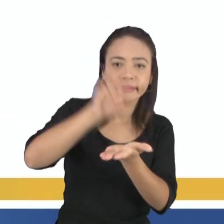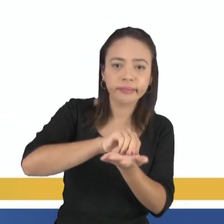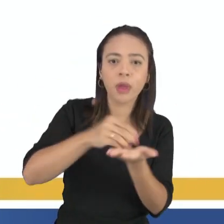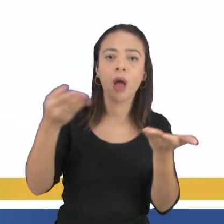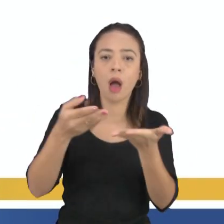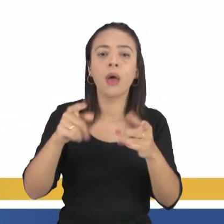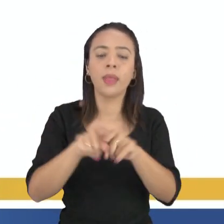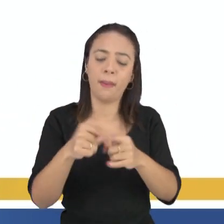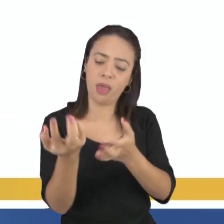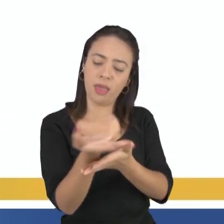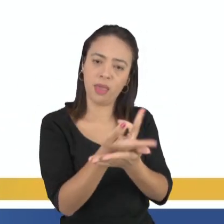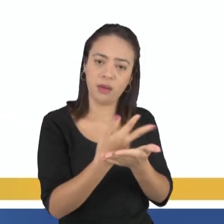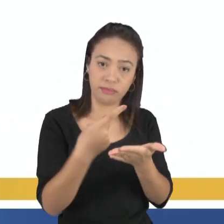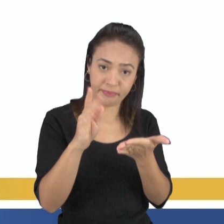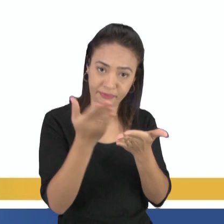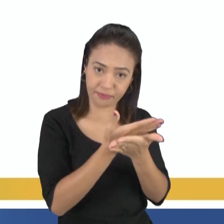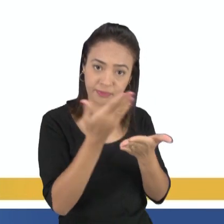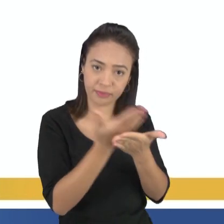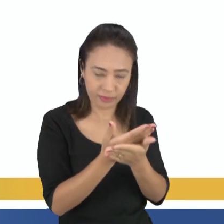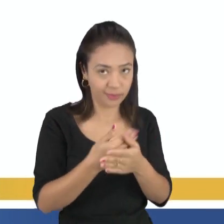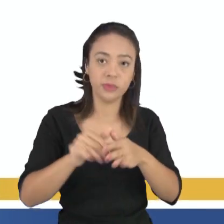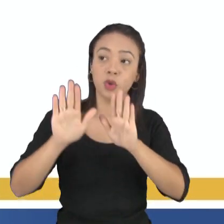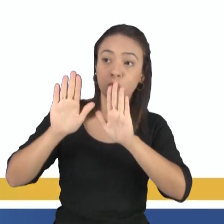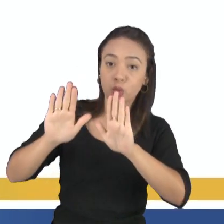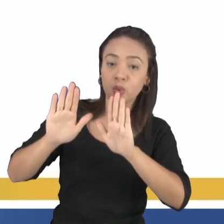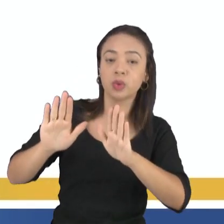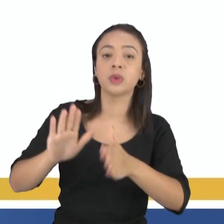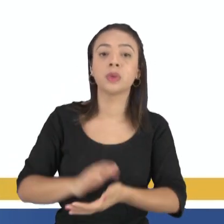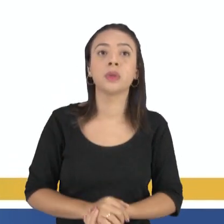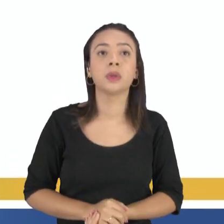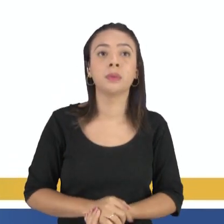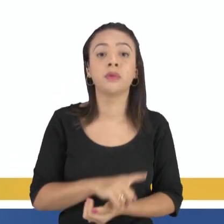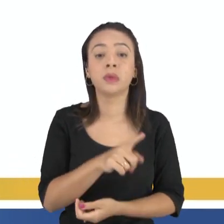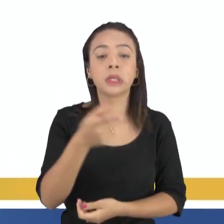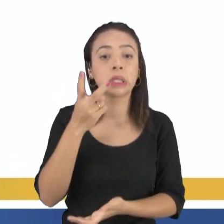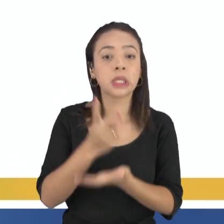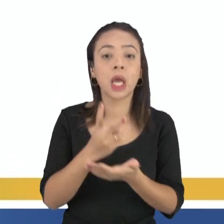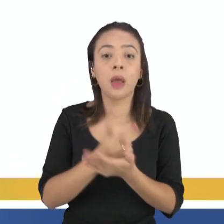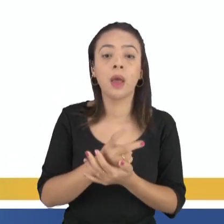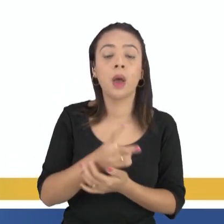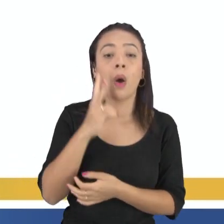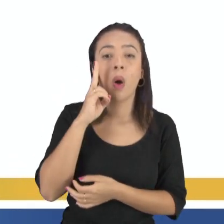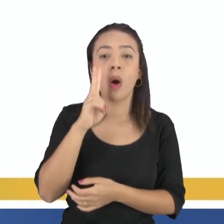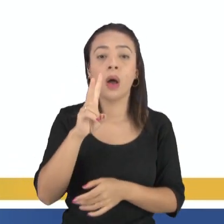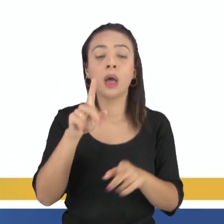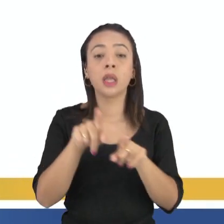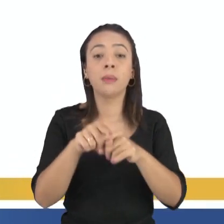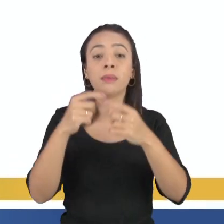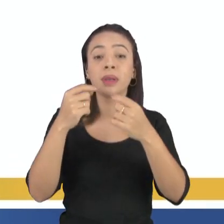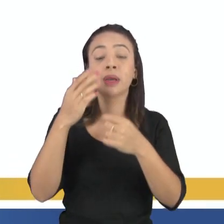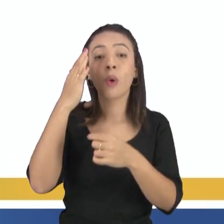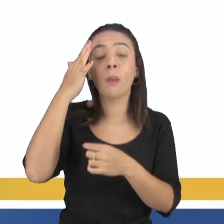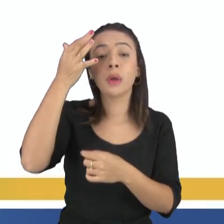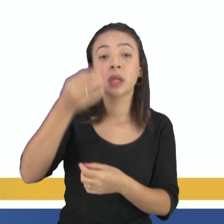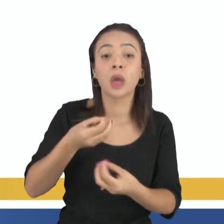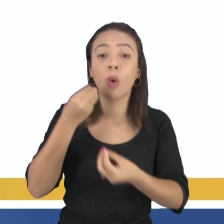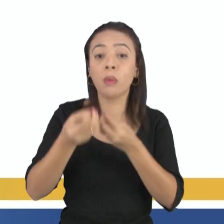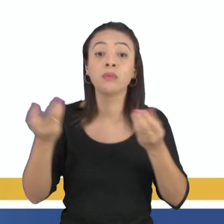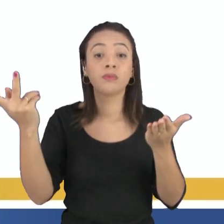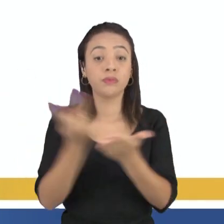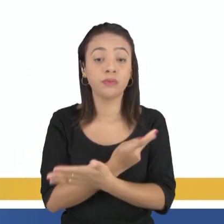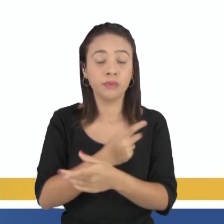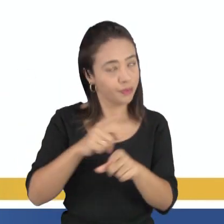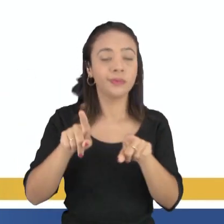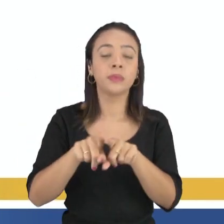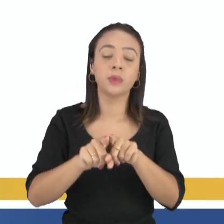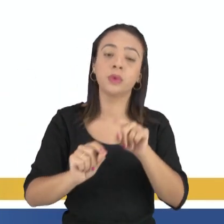você desenhar no seu caderno, deixar na sua casa, tá? Para você ter sempre em mão e saber como é que acontece, o que é